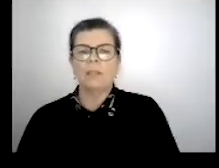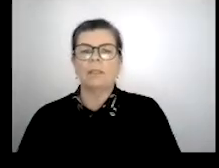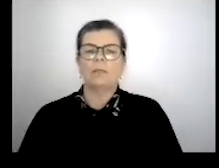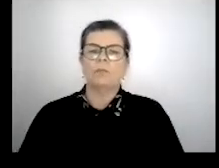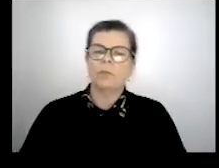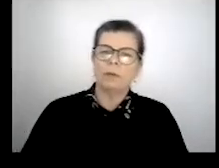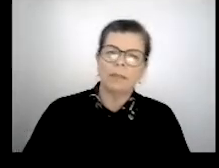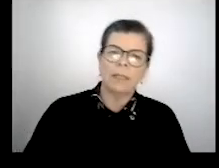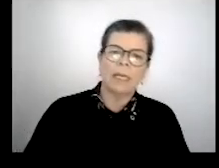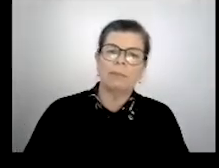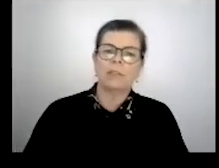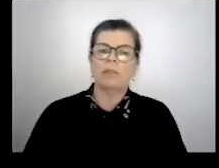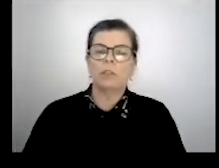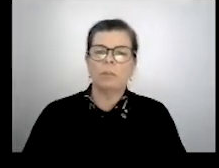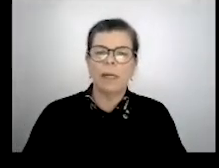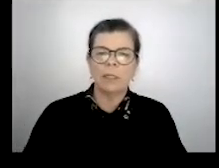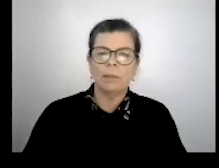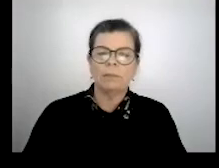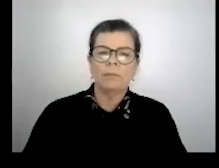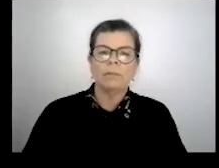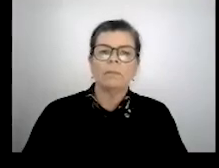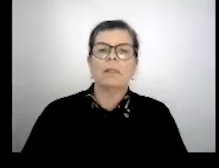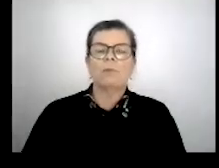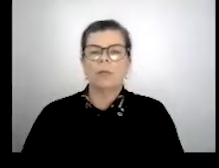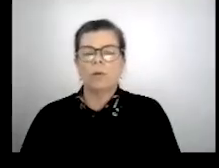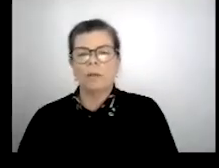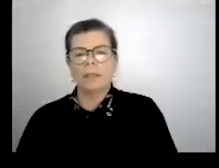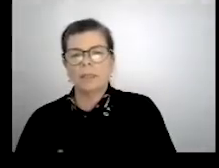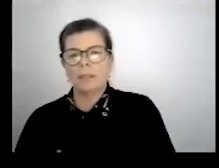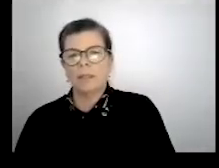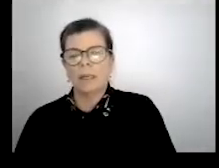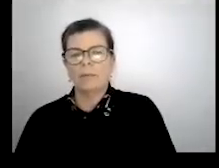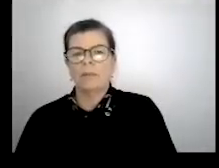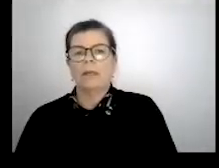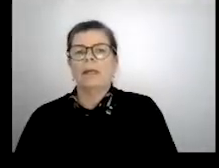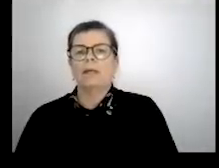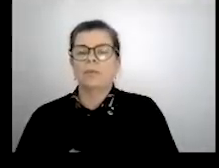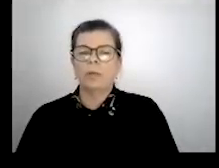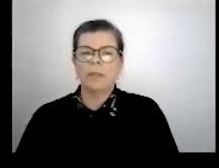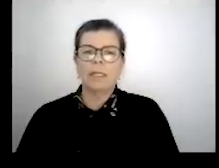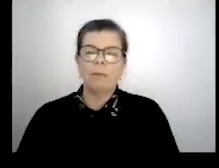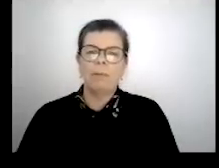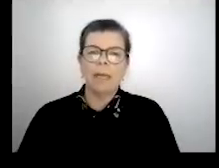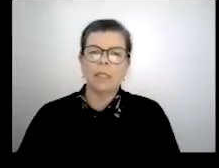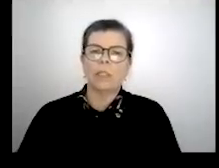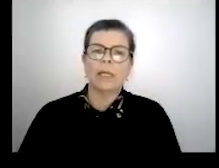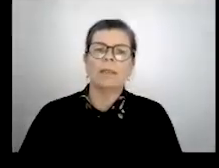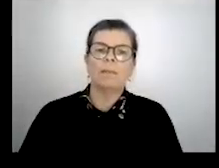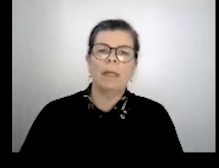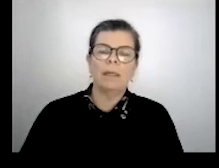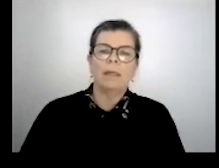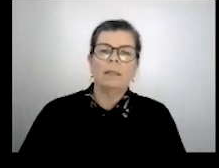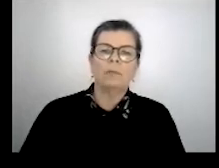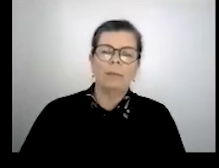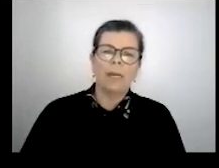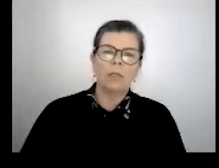tomografia, agência transfusional na sala para já ver tipagem, laboratório, se necessário, aciona-se a equipe médica, já é